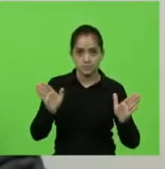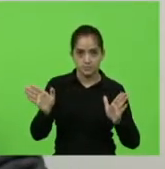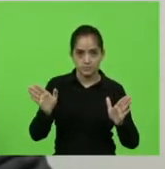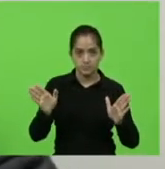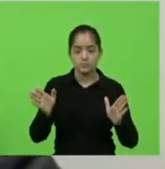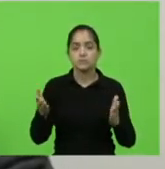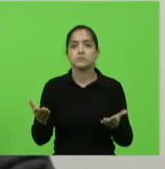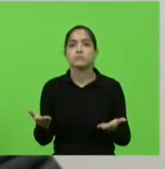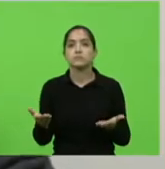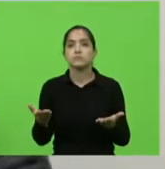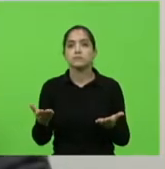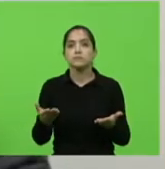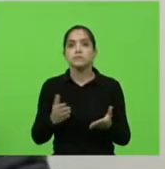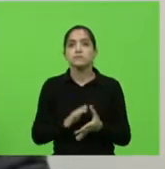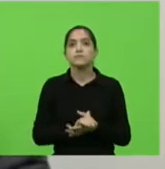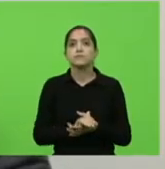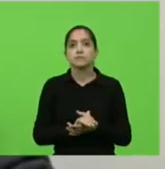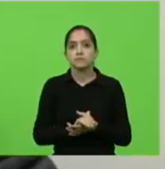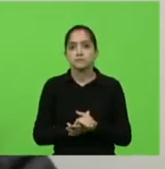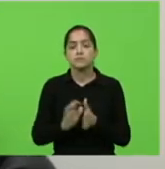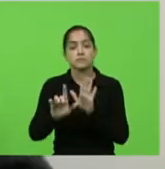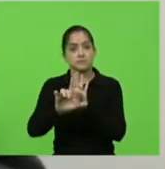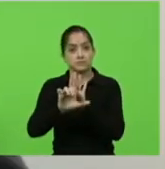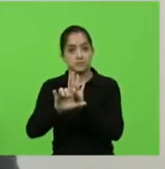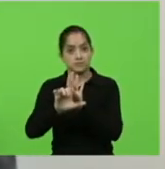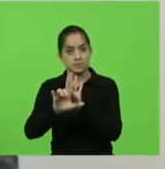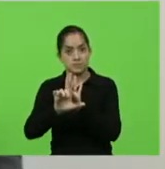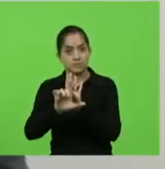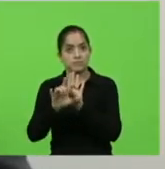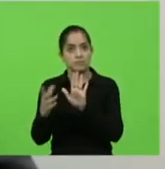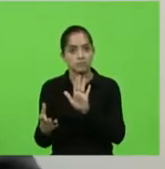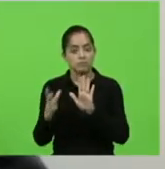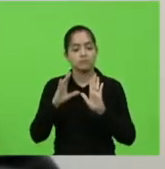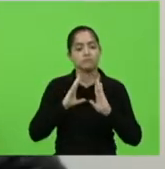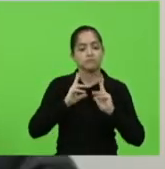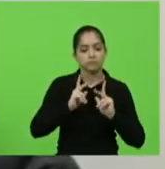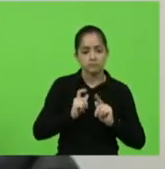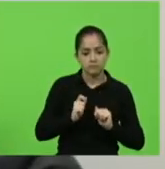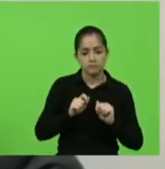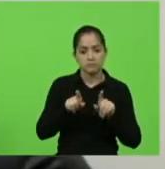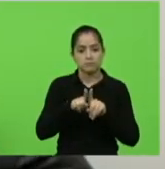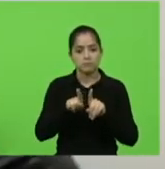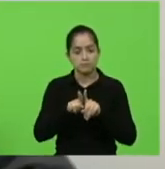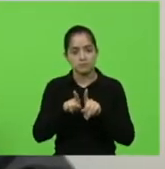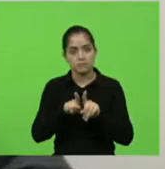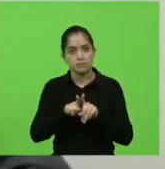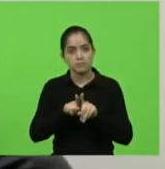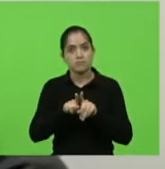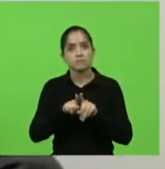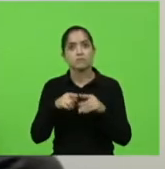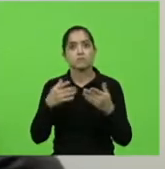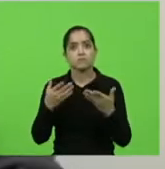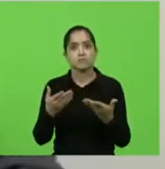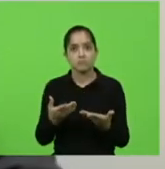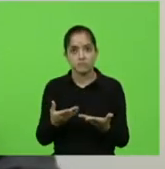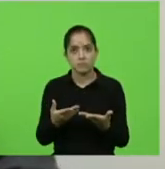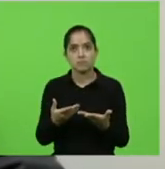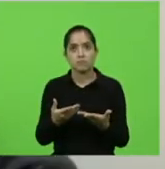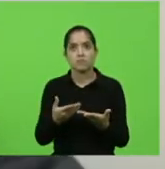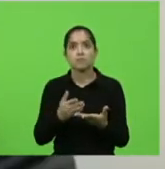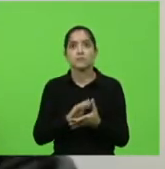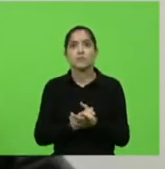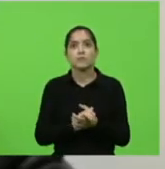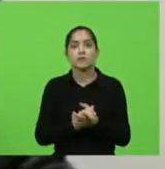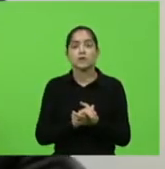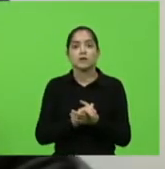pandemia, legalmente, em termos sanitários, este embargo de